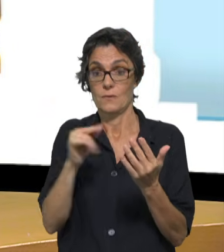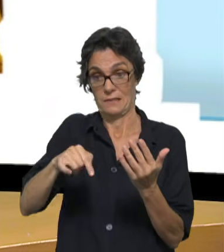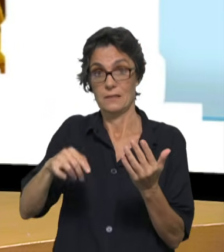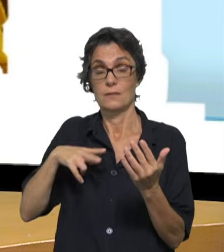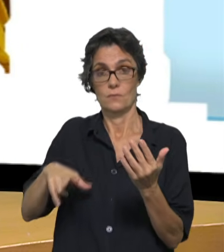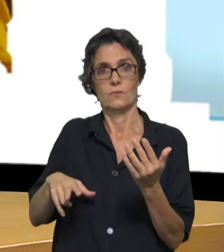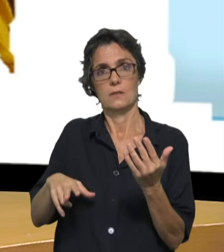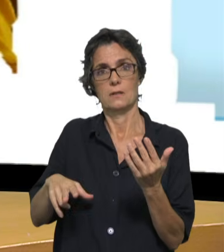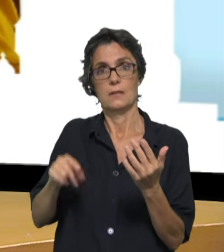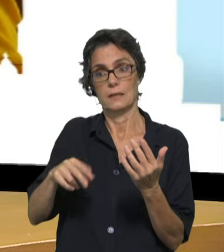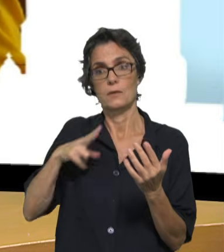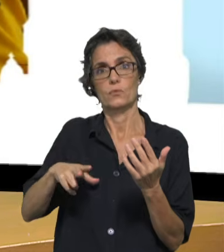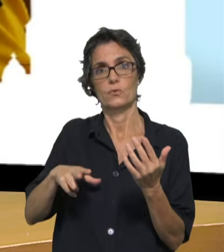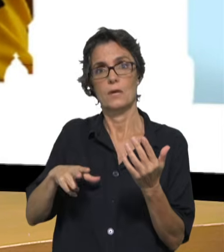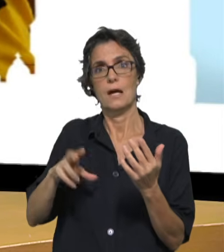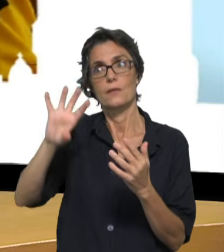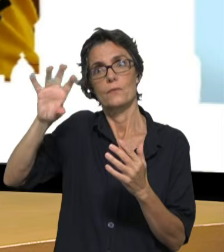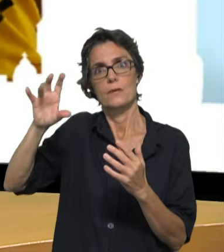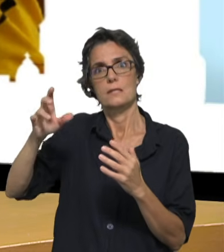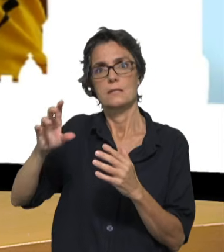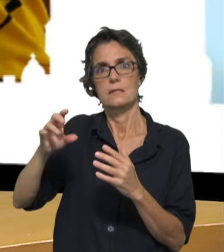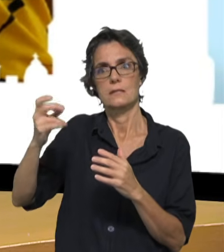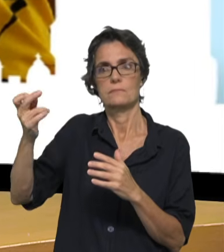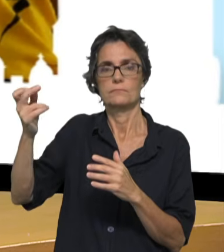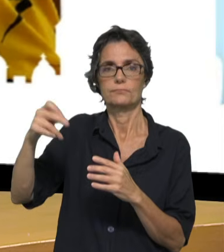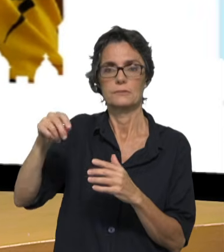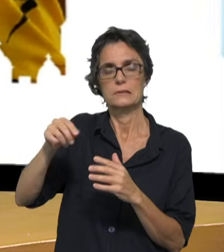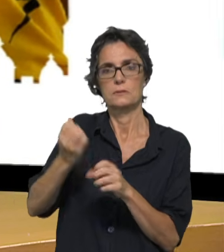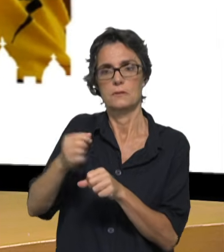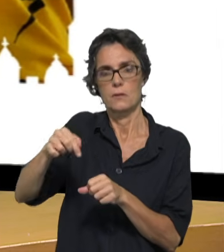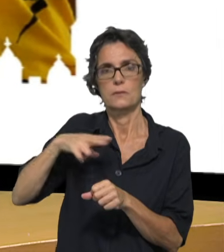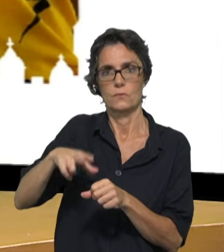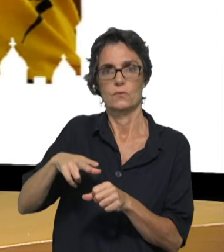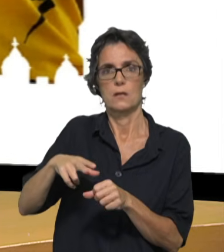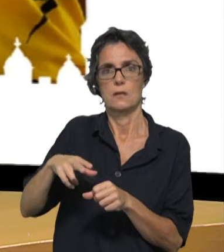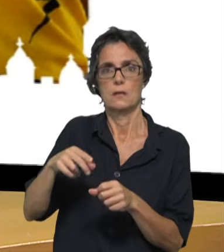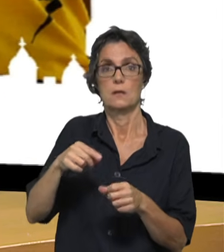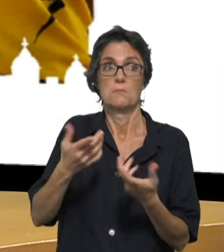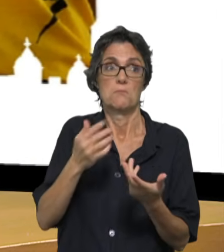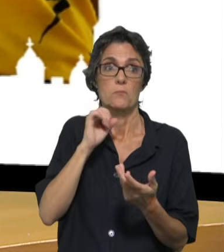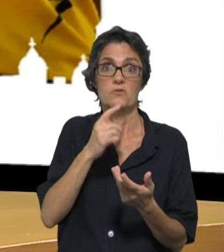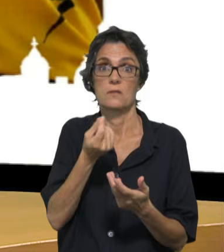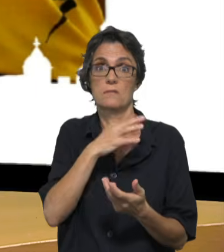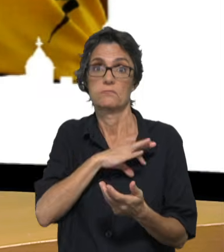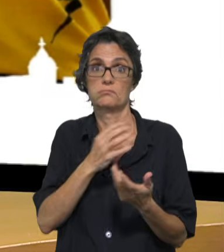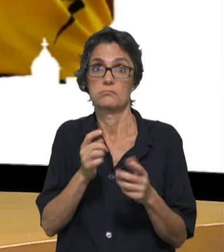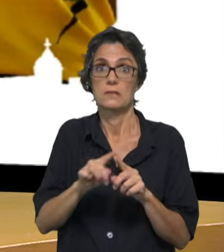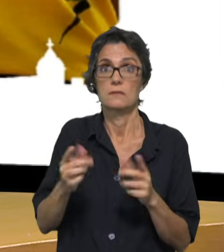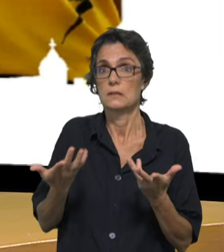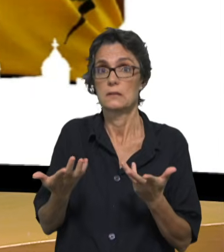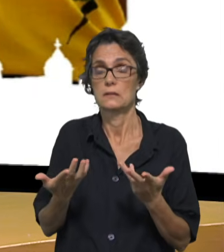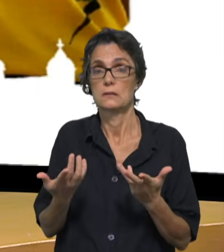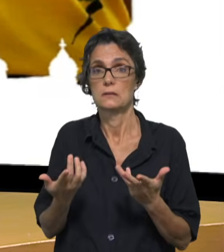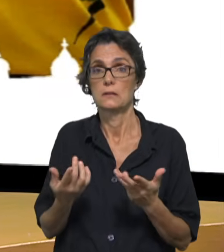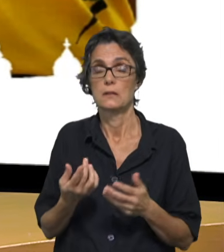porque a capacidade de remuneração é diferente, ou porque o valor, ou porque é mais caro, mas